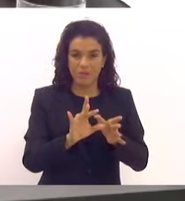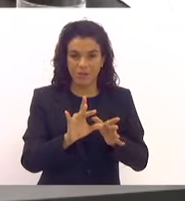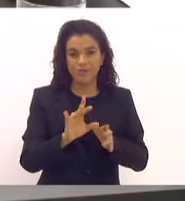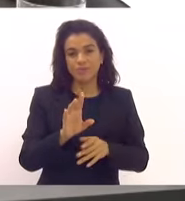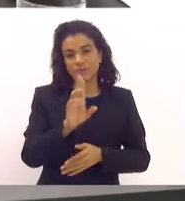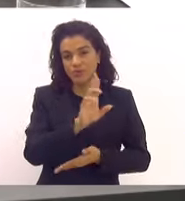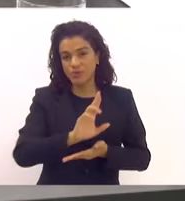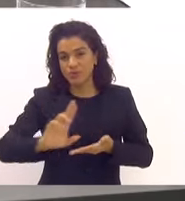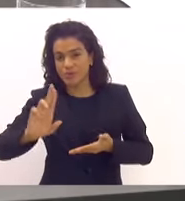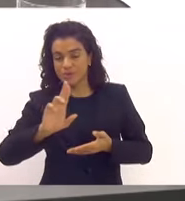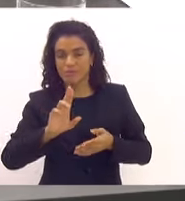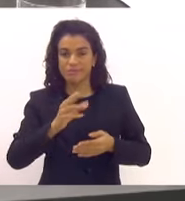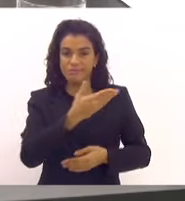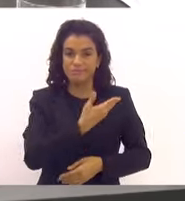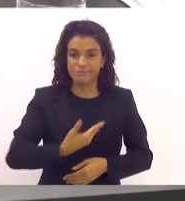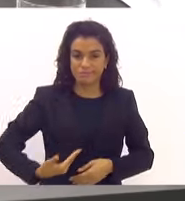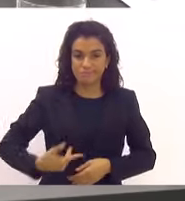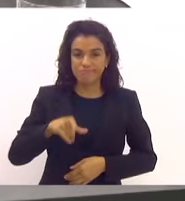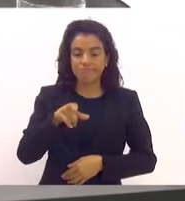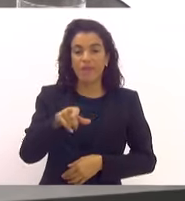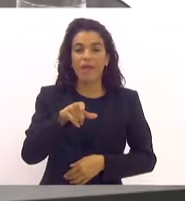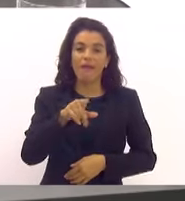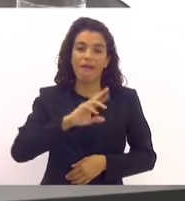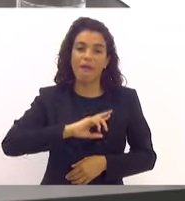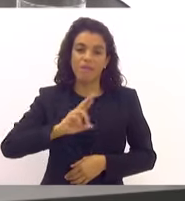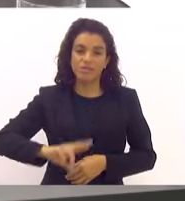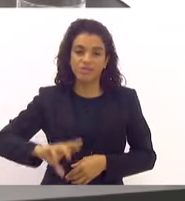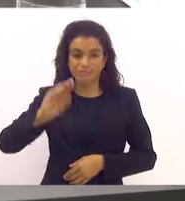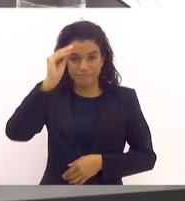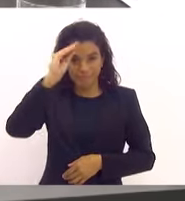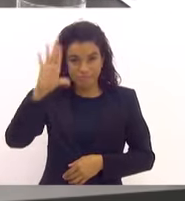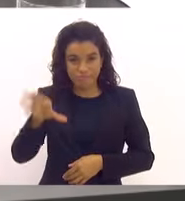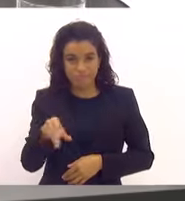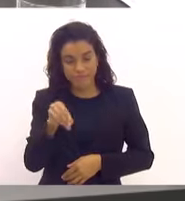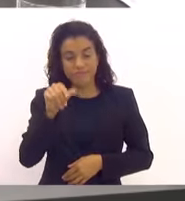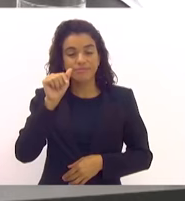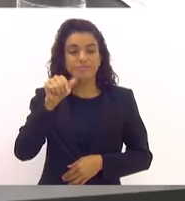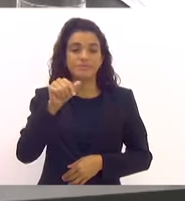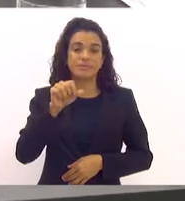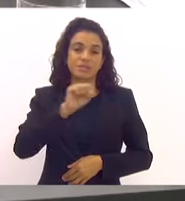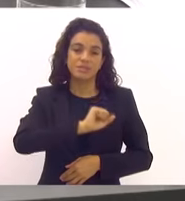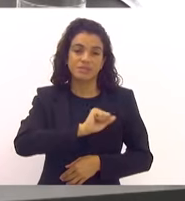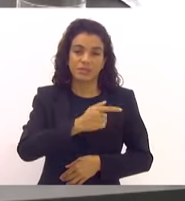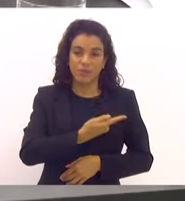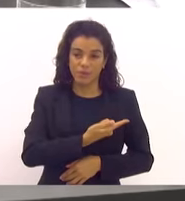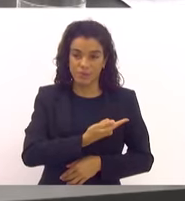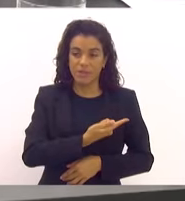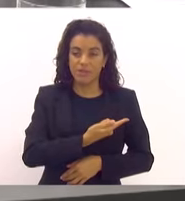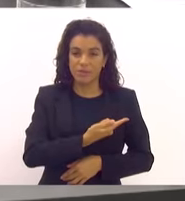uma entidade religiosa de matriz africana de São Gonçalo.